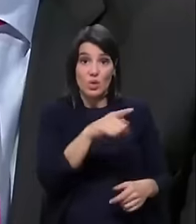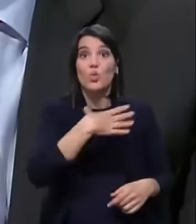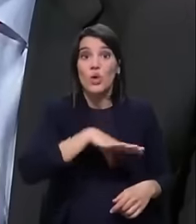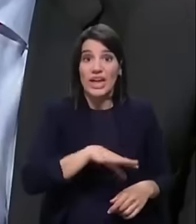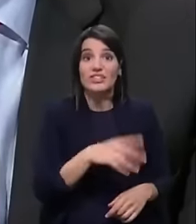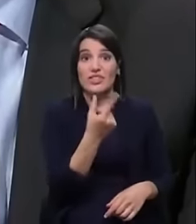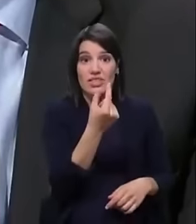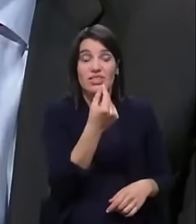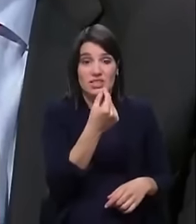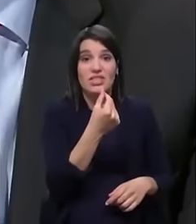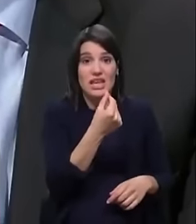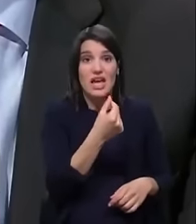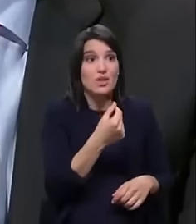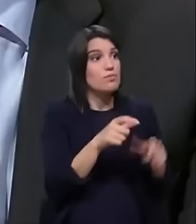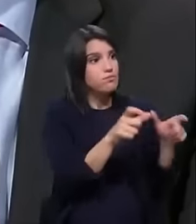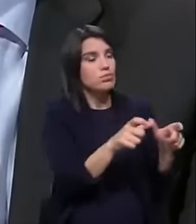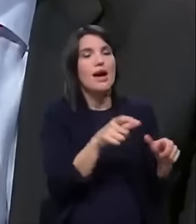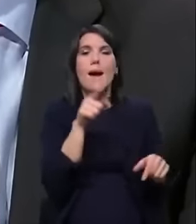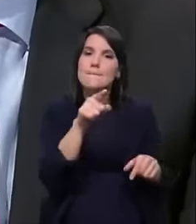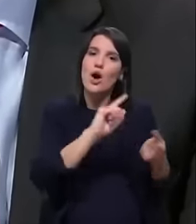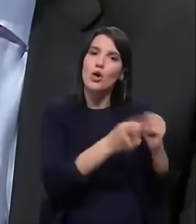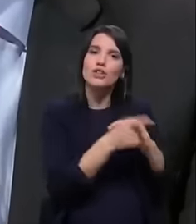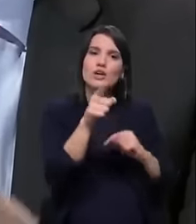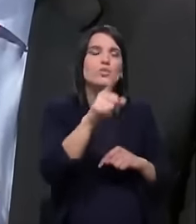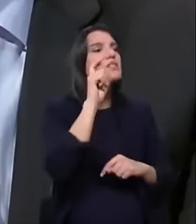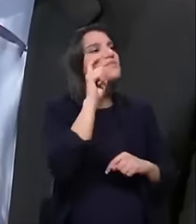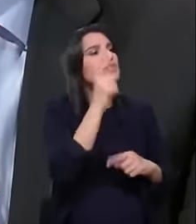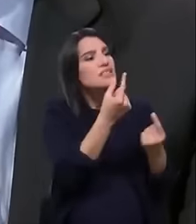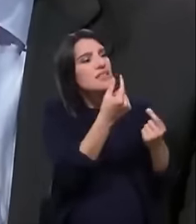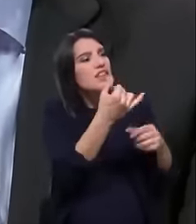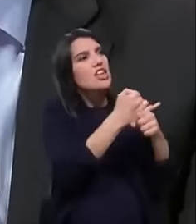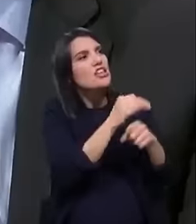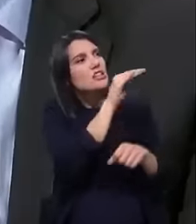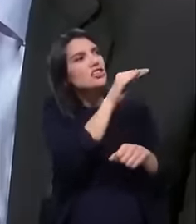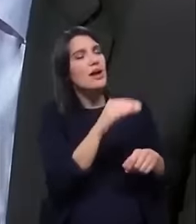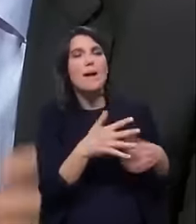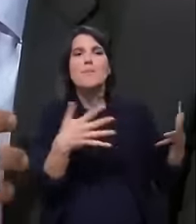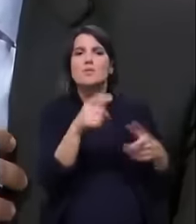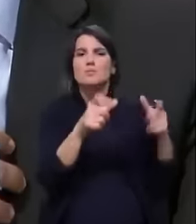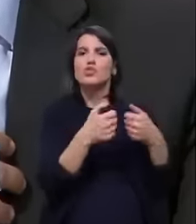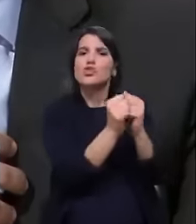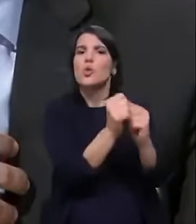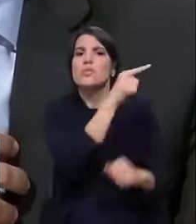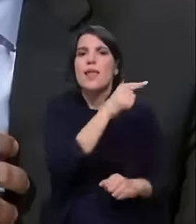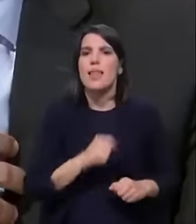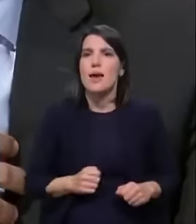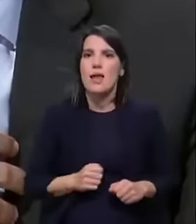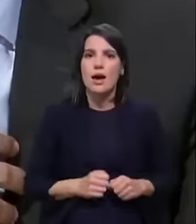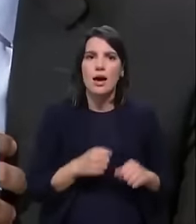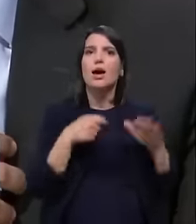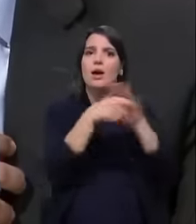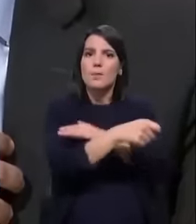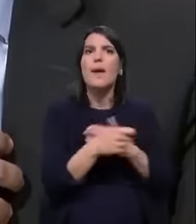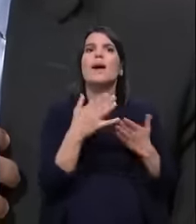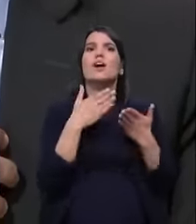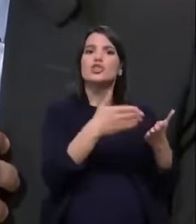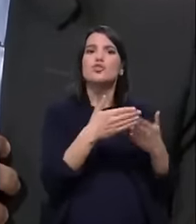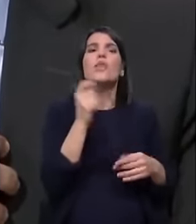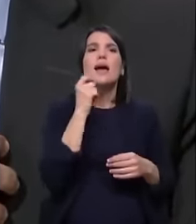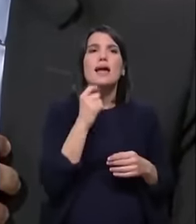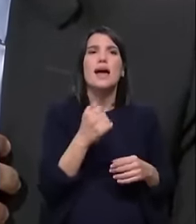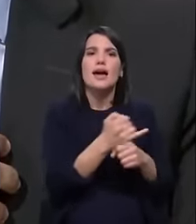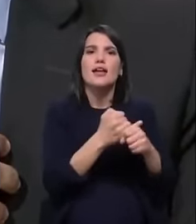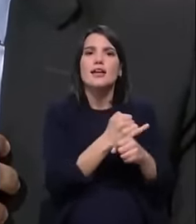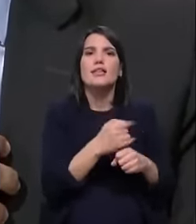o dinheiro, mas não se lembra que defende os offshores, que é onde os corruptos escondem o dinheiro. A maior ajuda à corrupção são os offshores. Quem fez a maior proposta